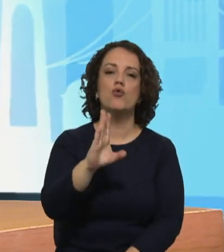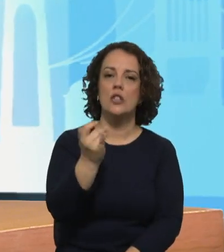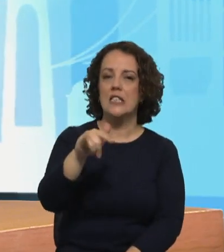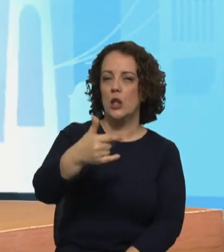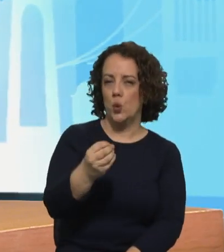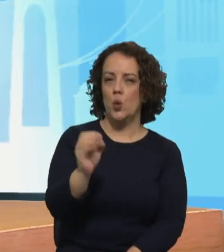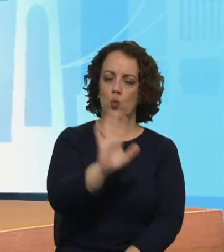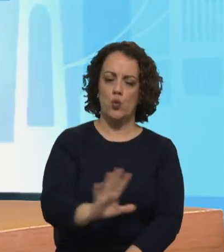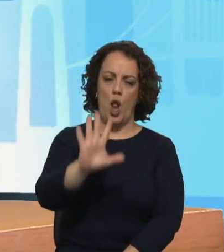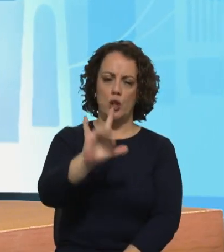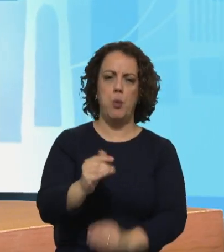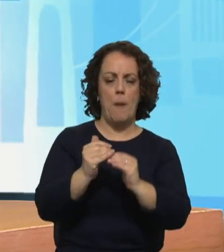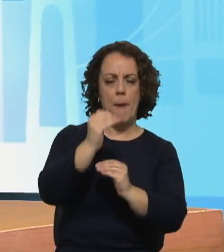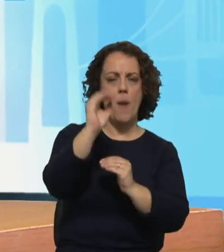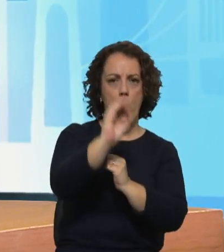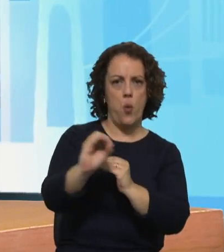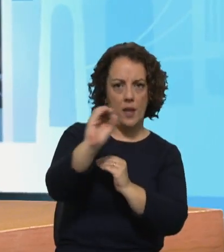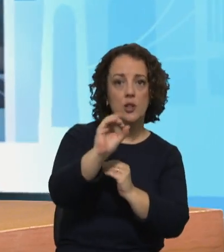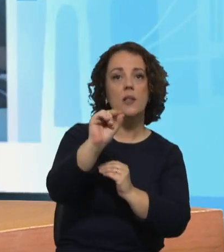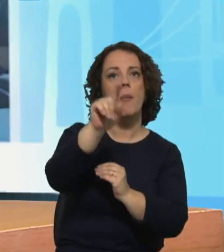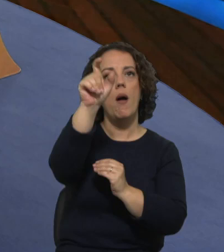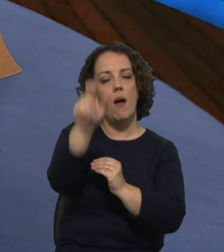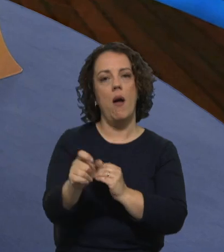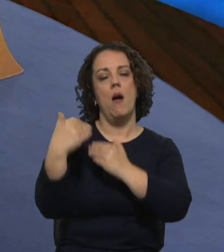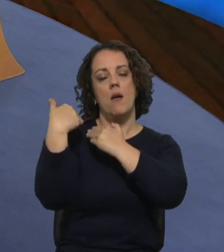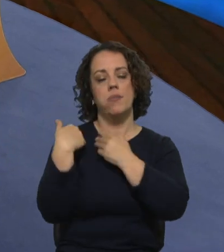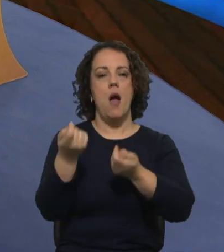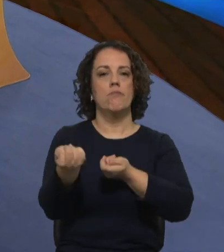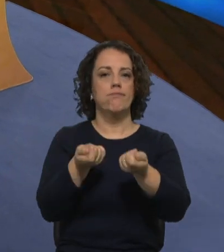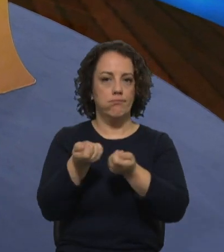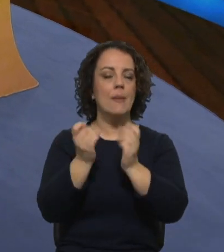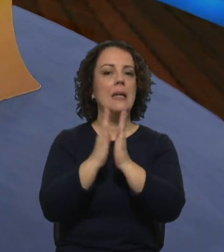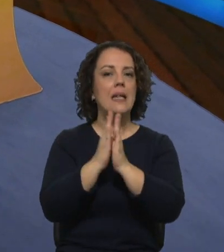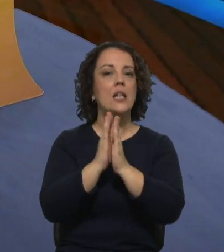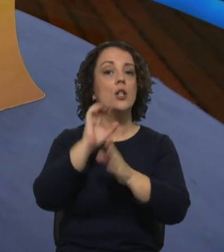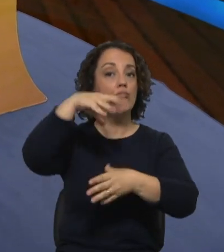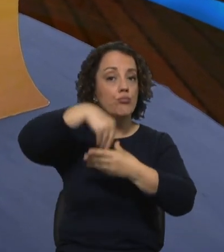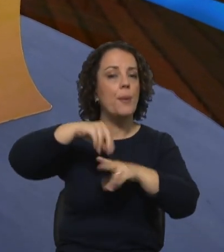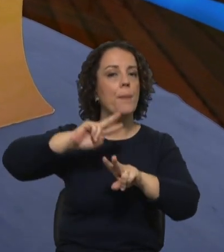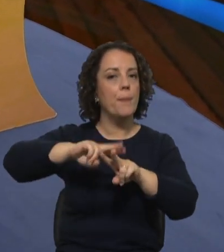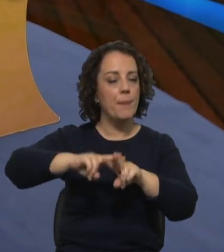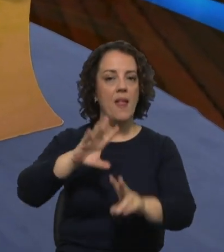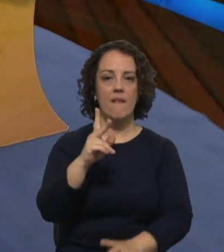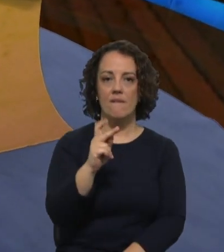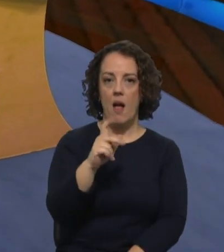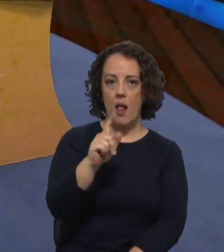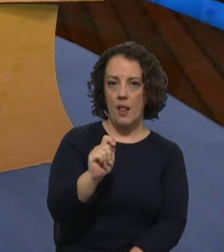Lisboa e assistente religioso do estabelecimento prisional Val dos Judeus. Padre Ricardo, boa tarde. Boa tarde. Muito obrigado por estar no programa Eclésia.